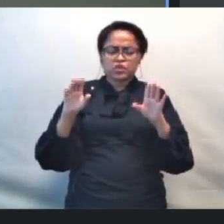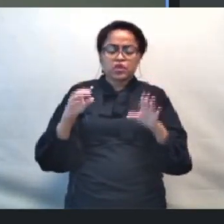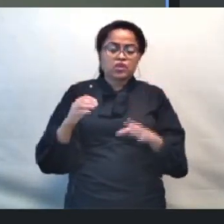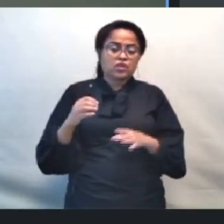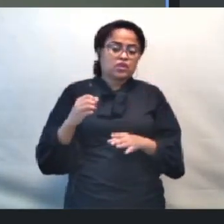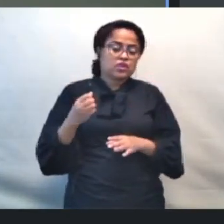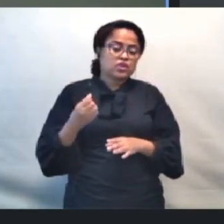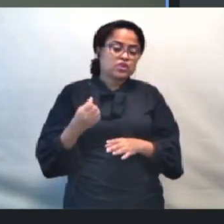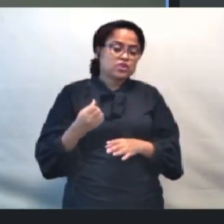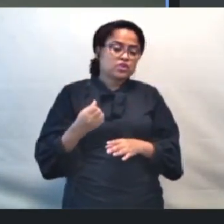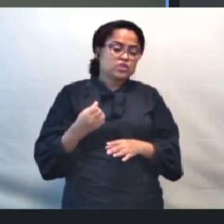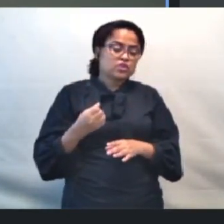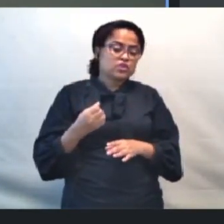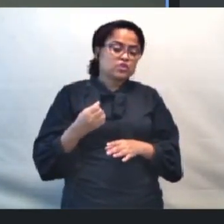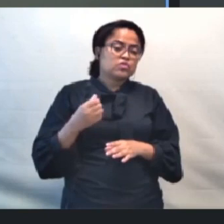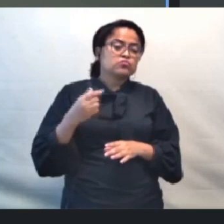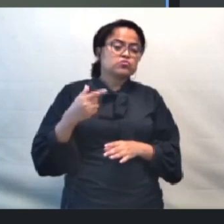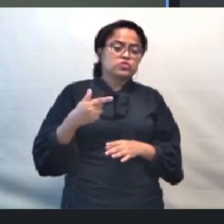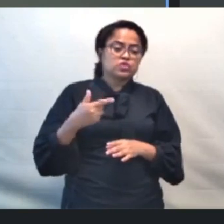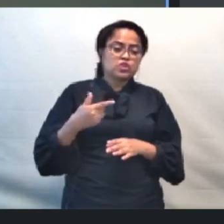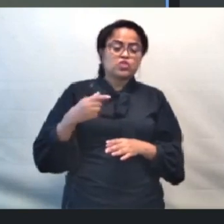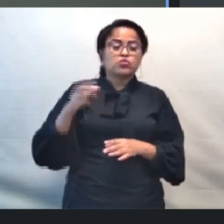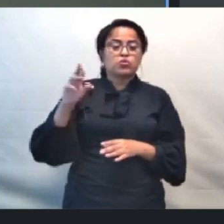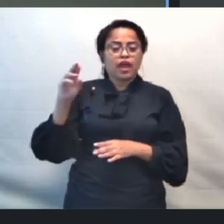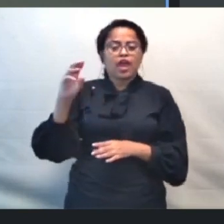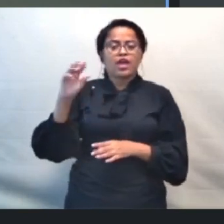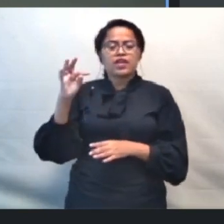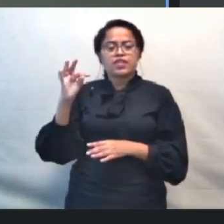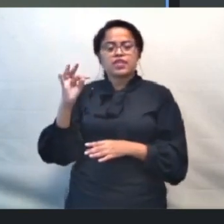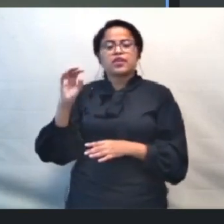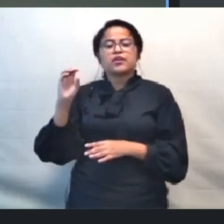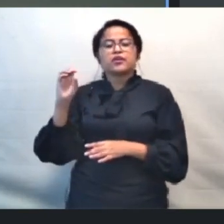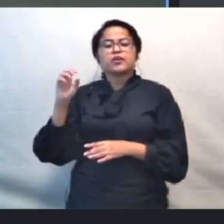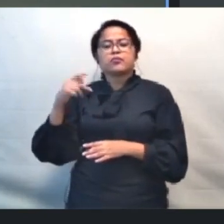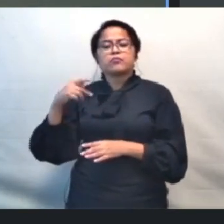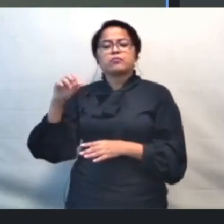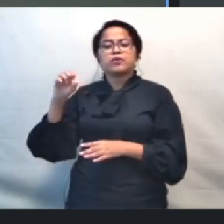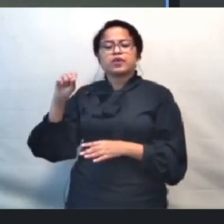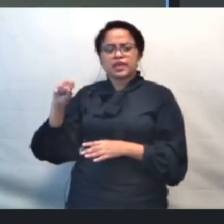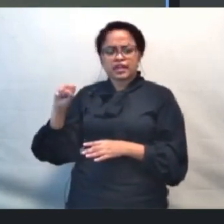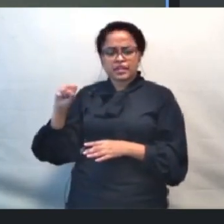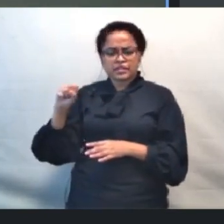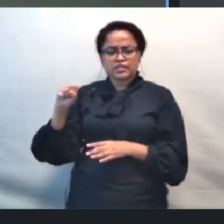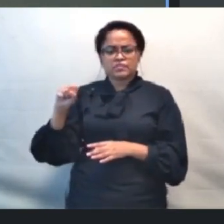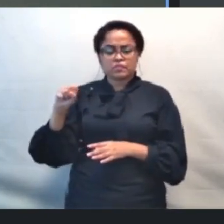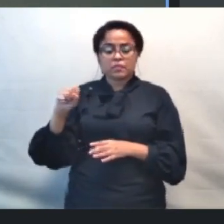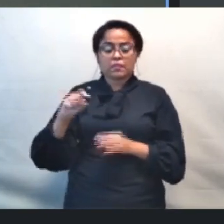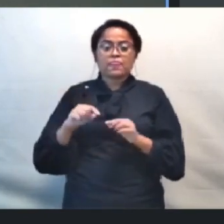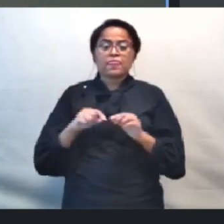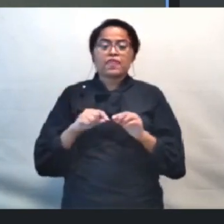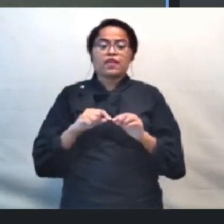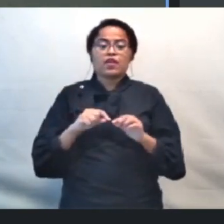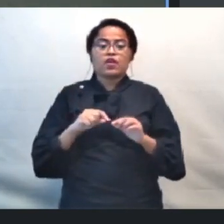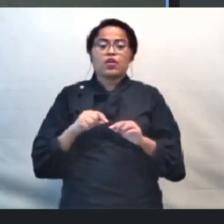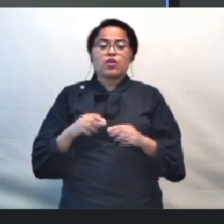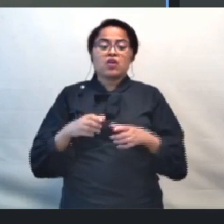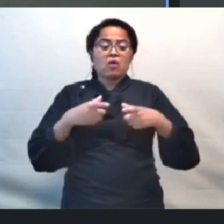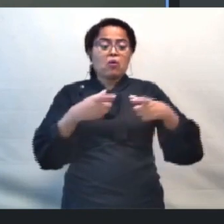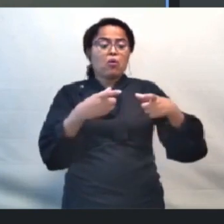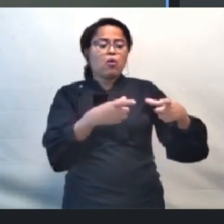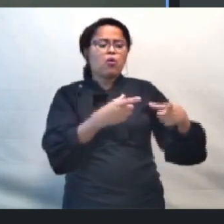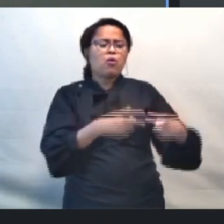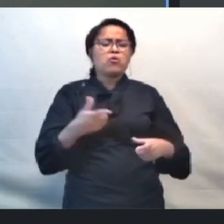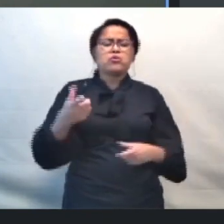reais superávit do RPPS, na Previdência, demais áreas, né,